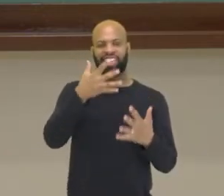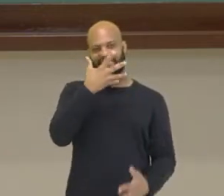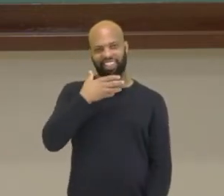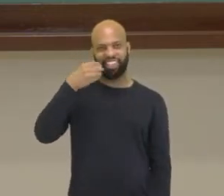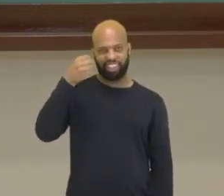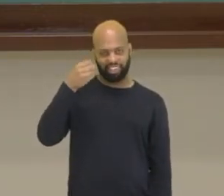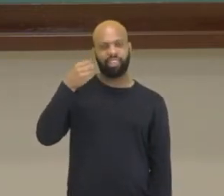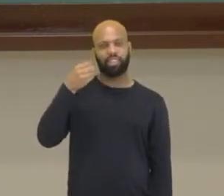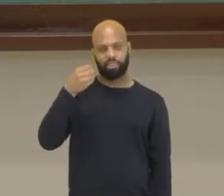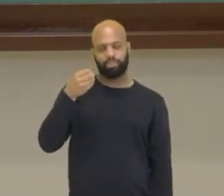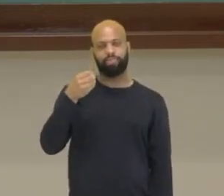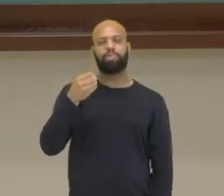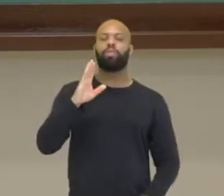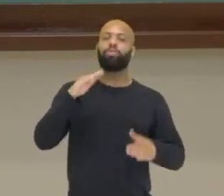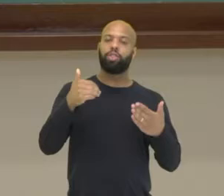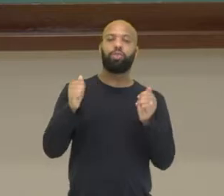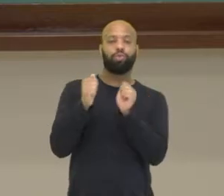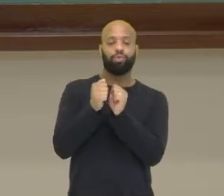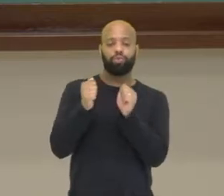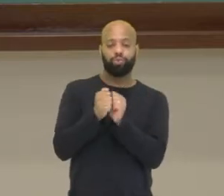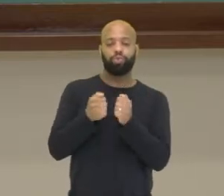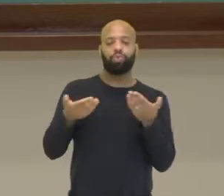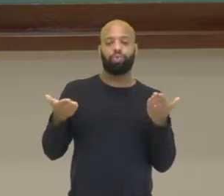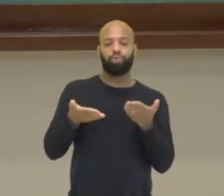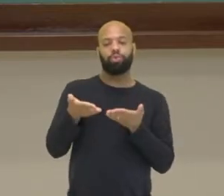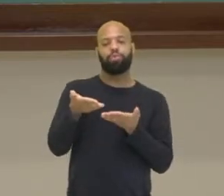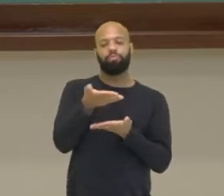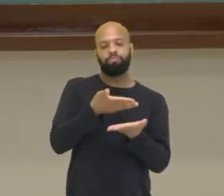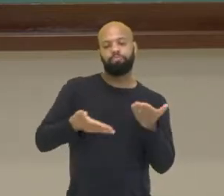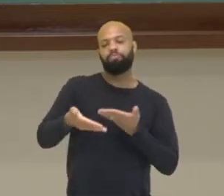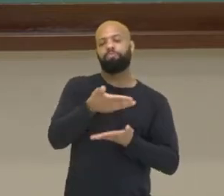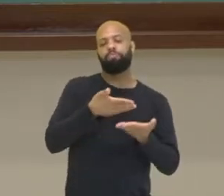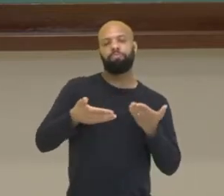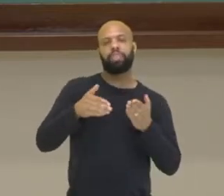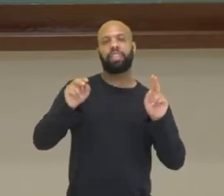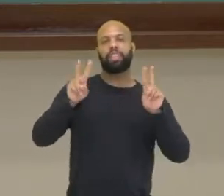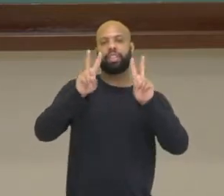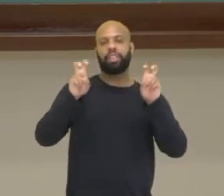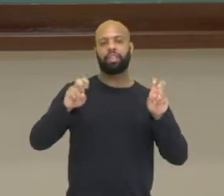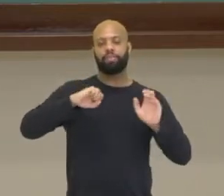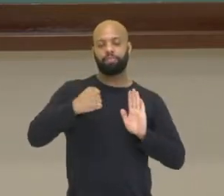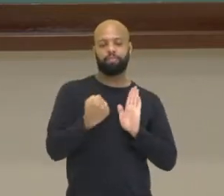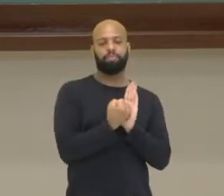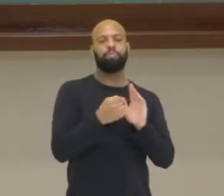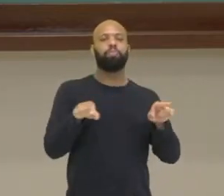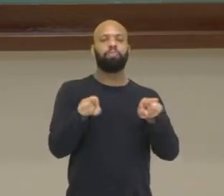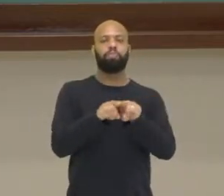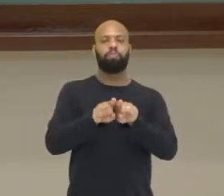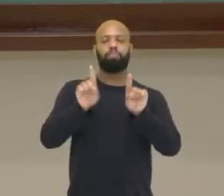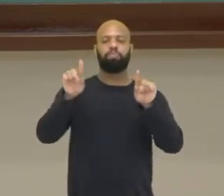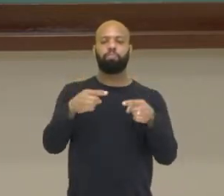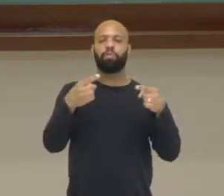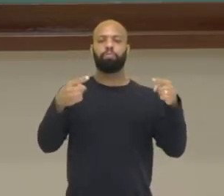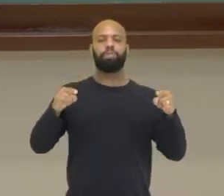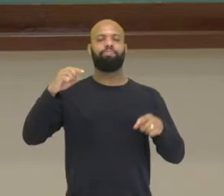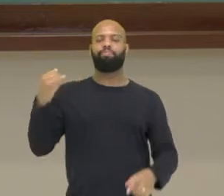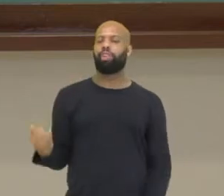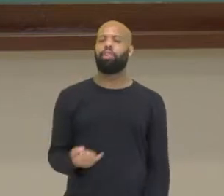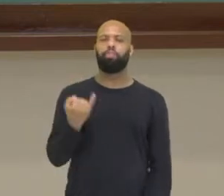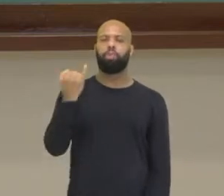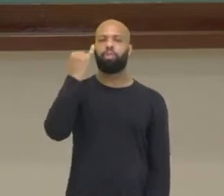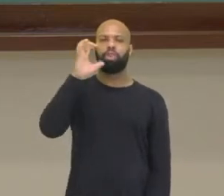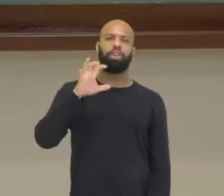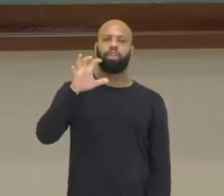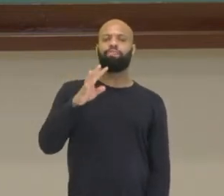nosso intérprete, e juntos vamos conversar com vocês sobre símbolos e hinos, né? A importância da